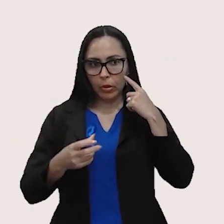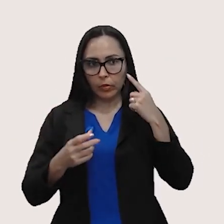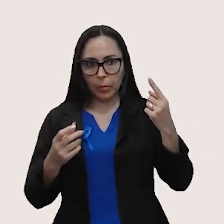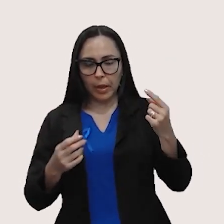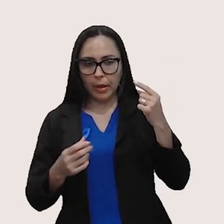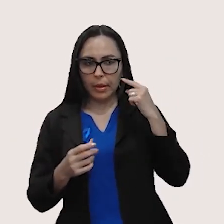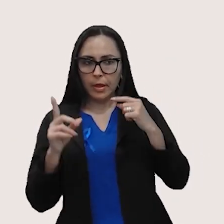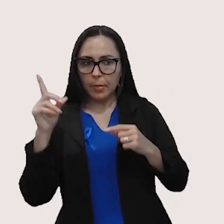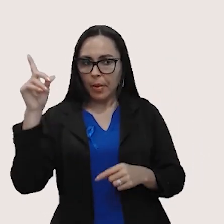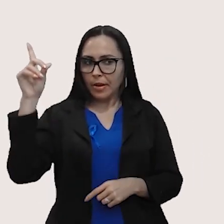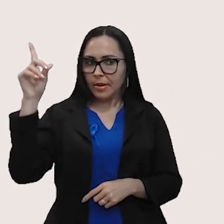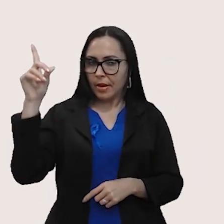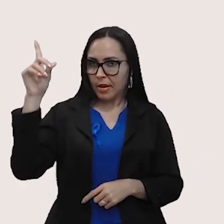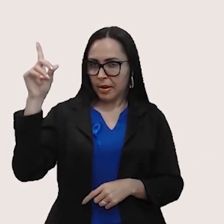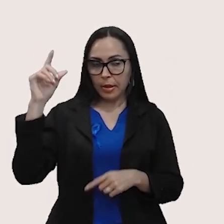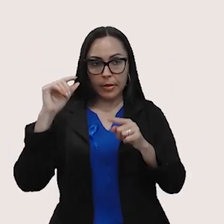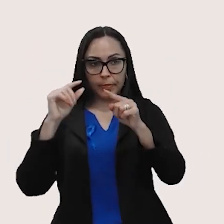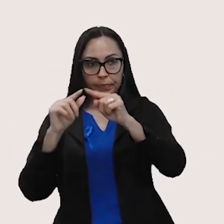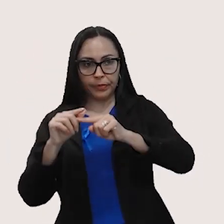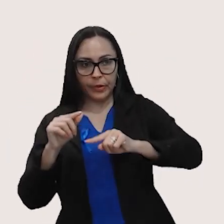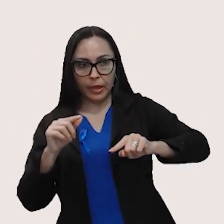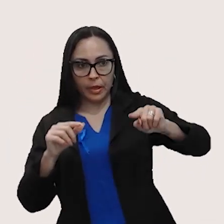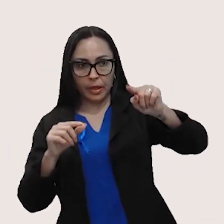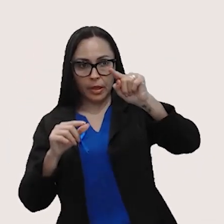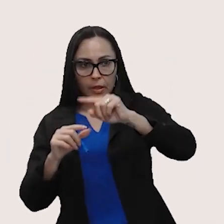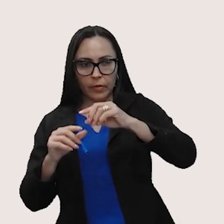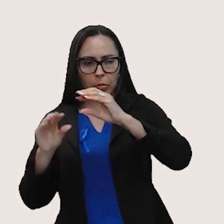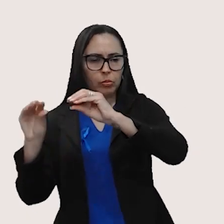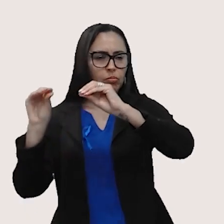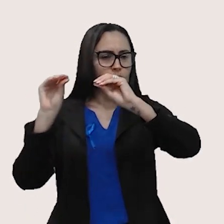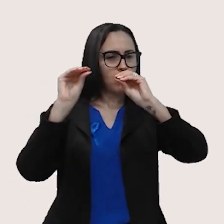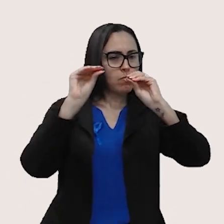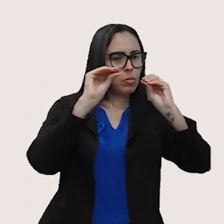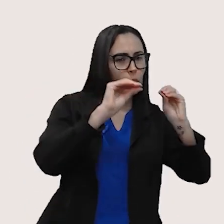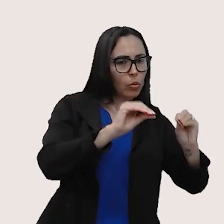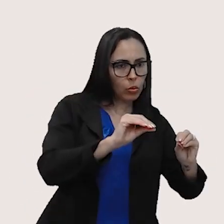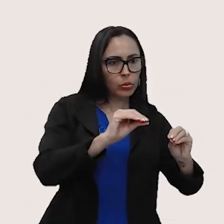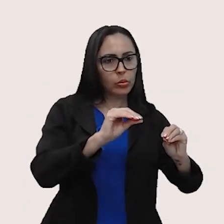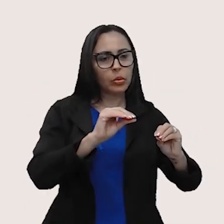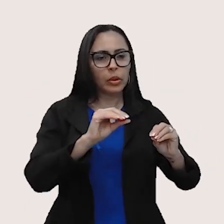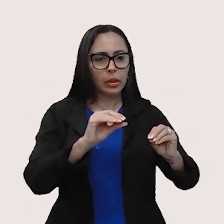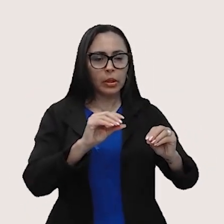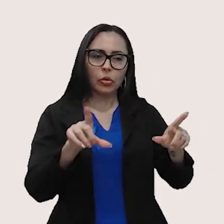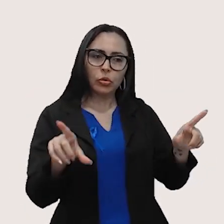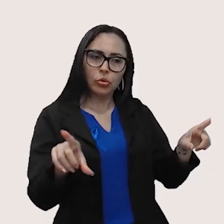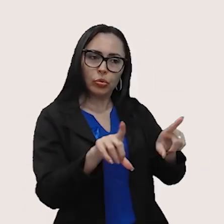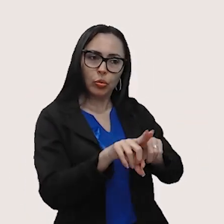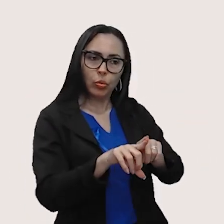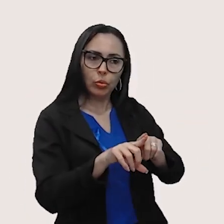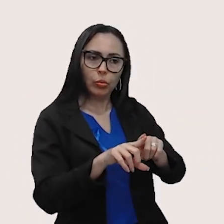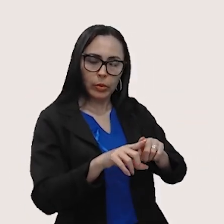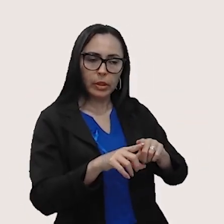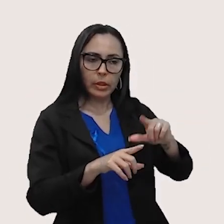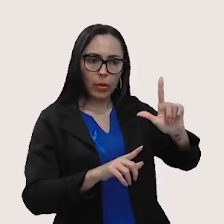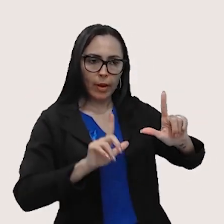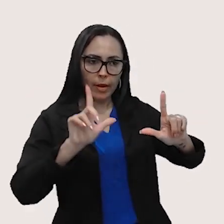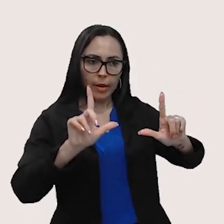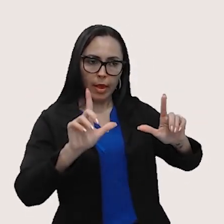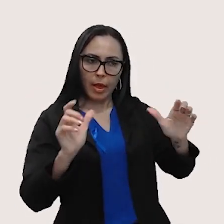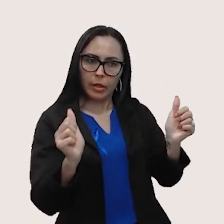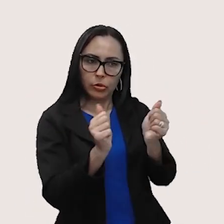tem L, e vou colocar lá para o segundo membro, onde também tem L. E fica assim a nossa continha, vê?